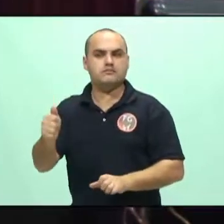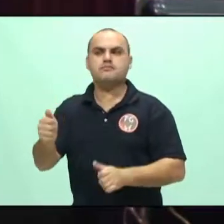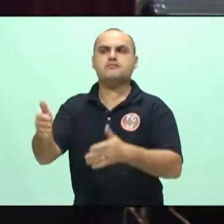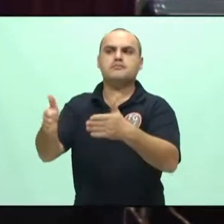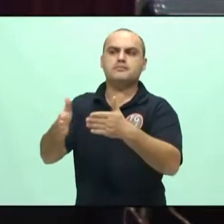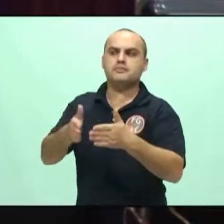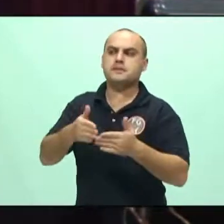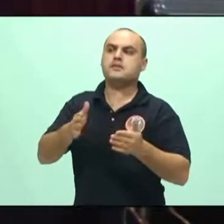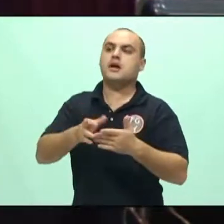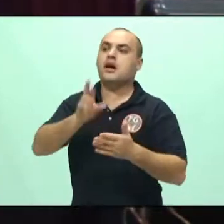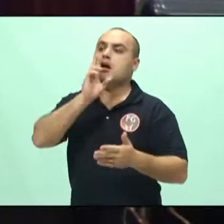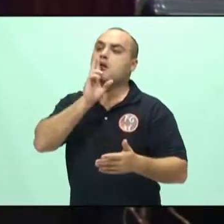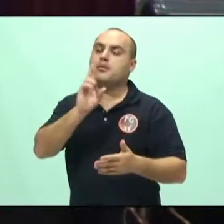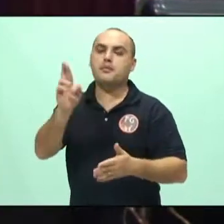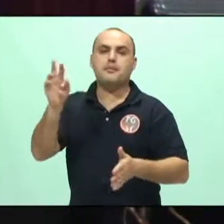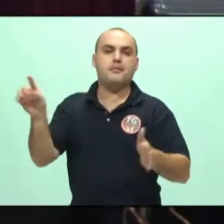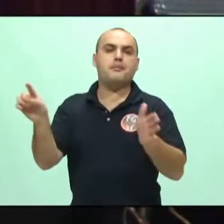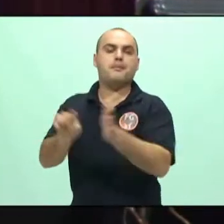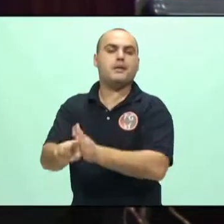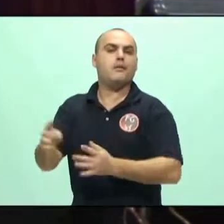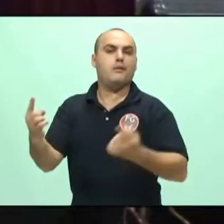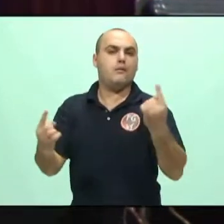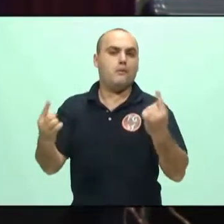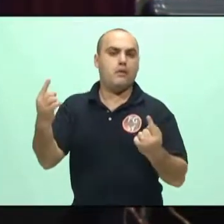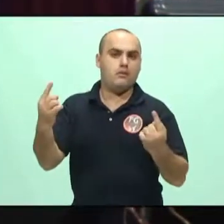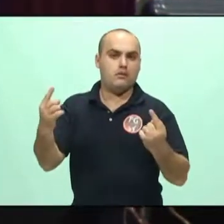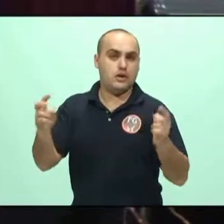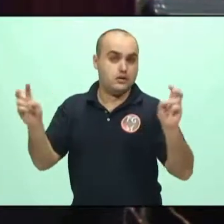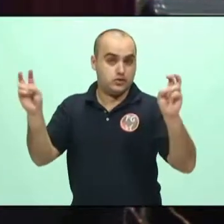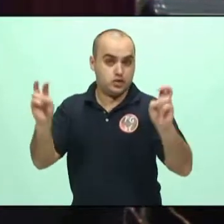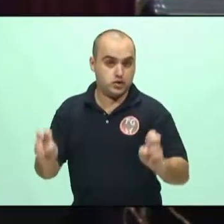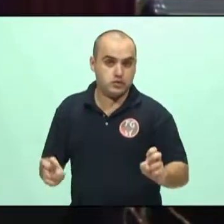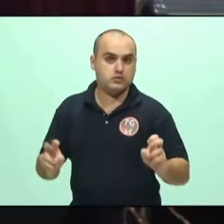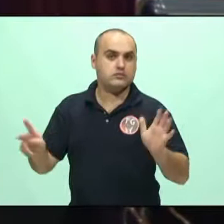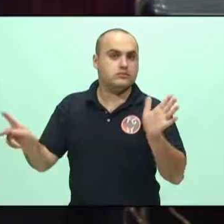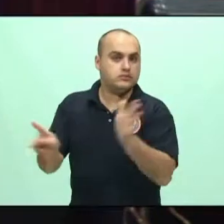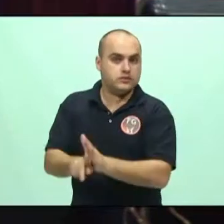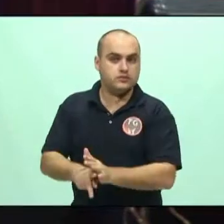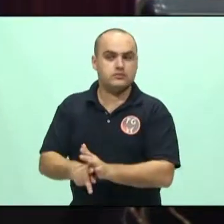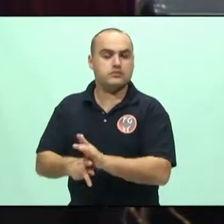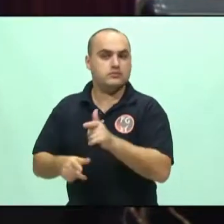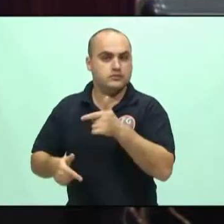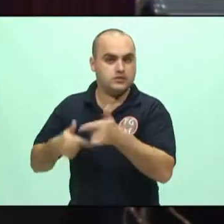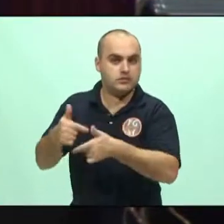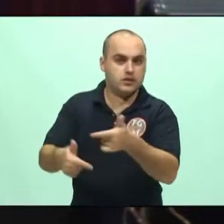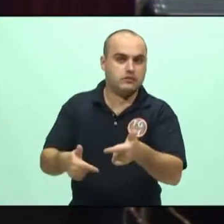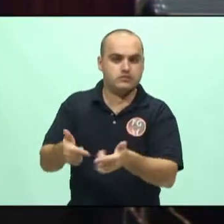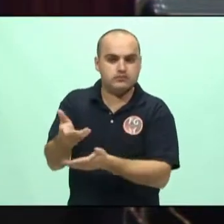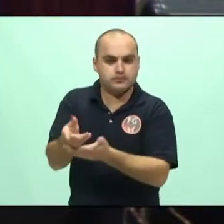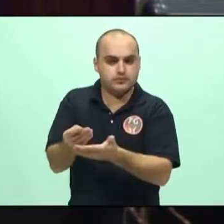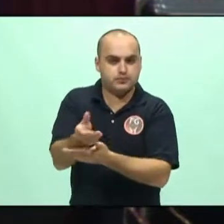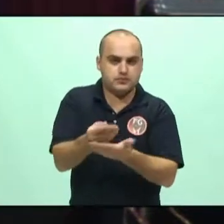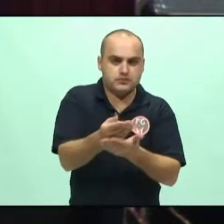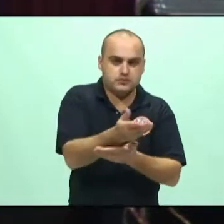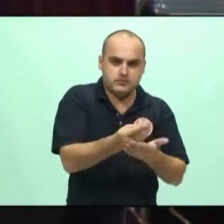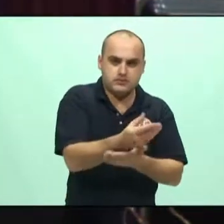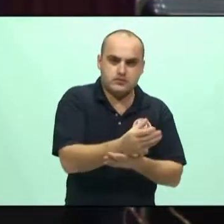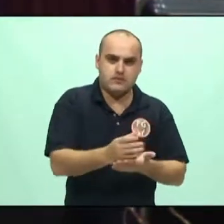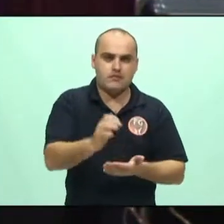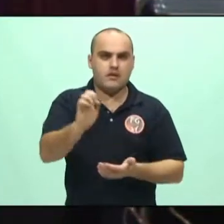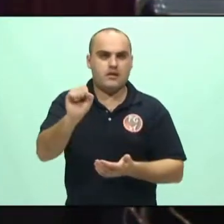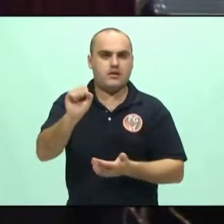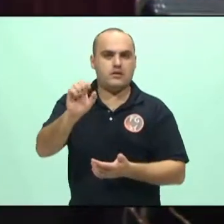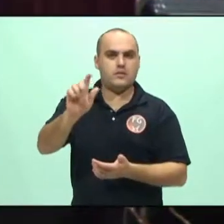responda aos seguintes questionamentos em relação ao trabalho de implantação do sistema de coleta de esgoto um